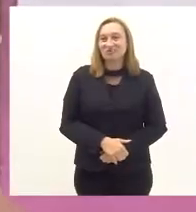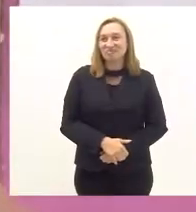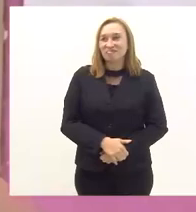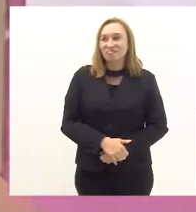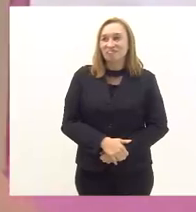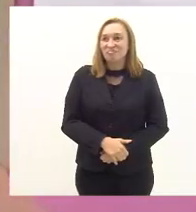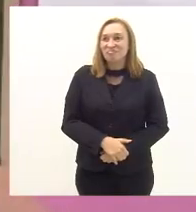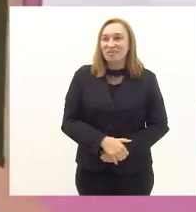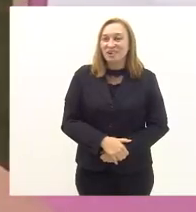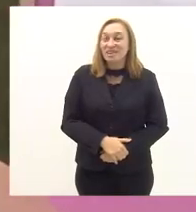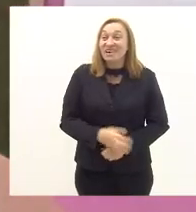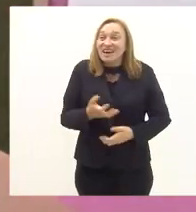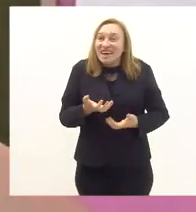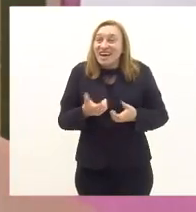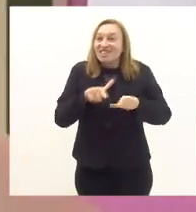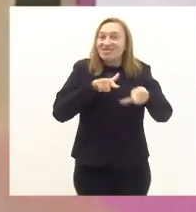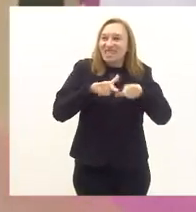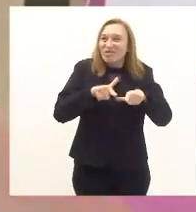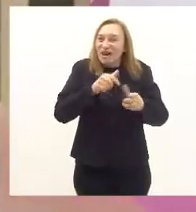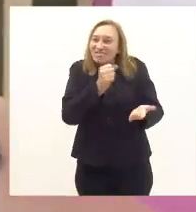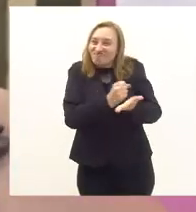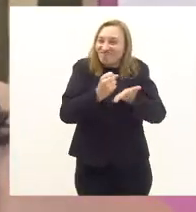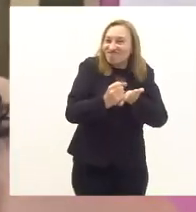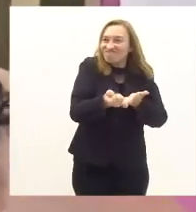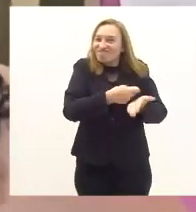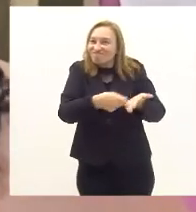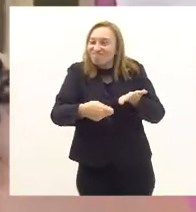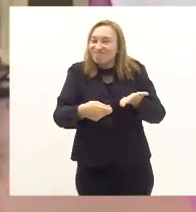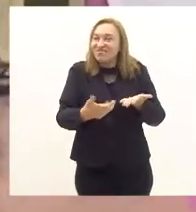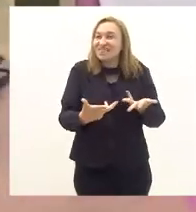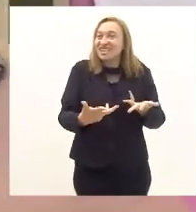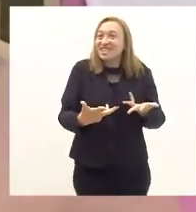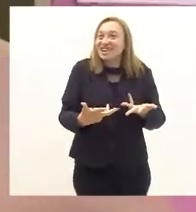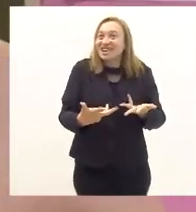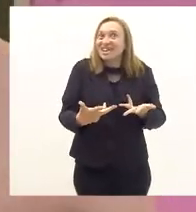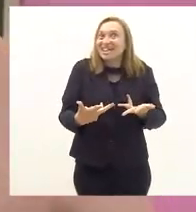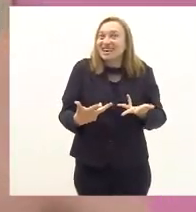Quero arranjar um trabalho de carteira assinada, como eu sempre trabalhei.